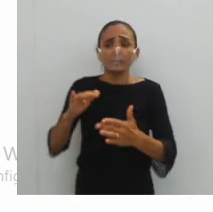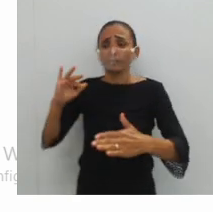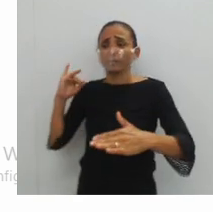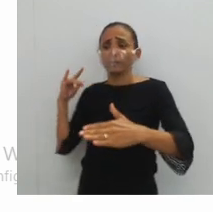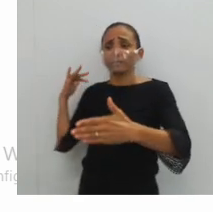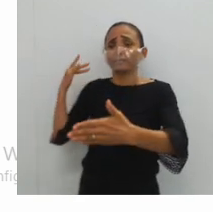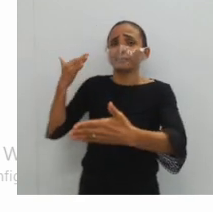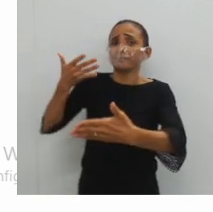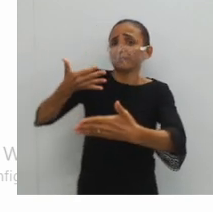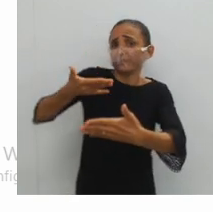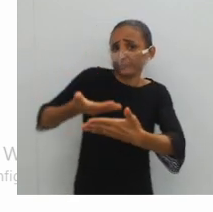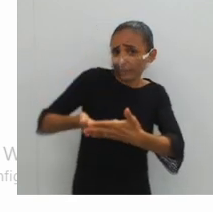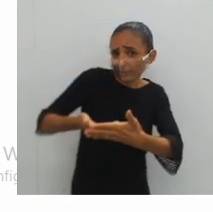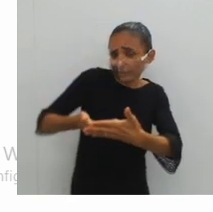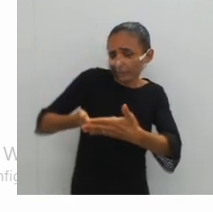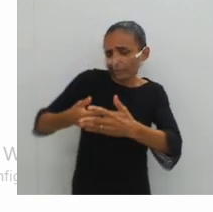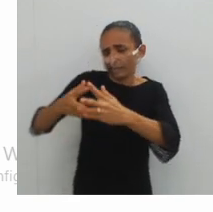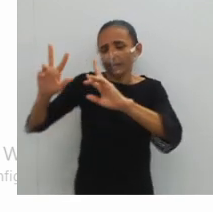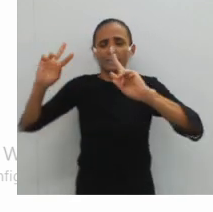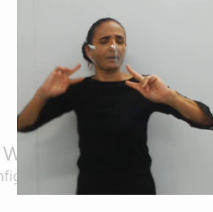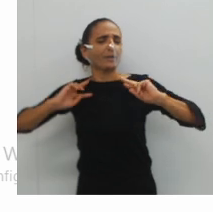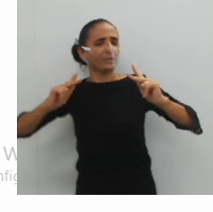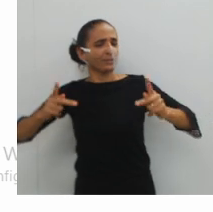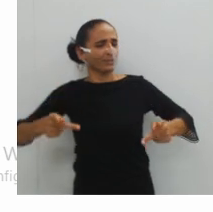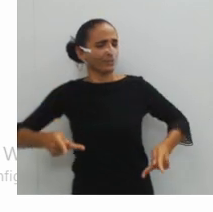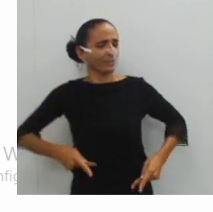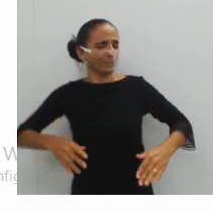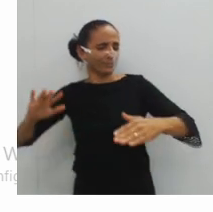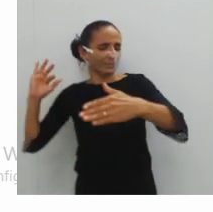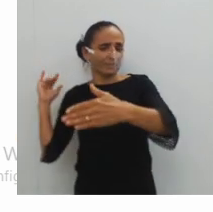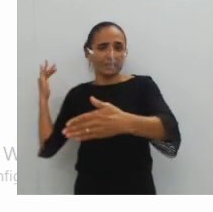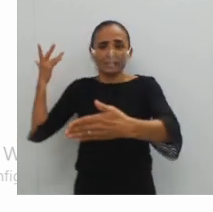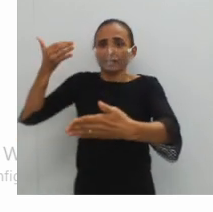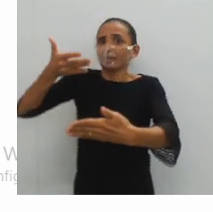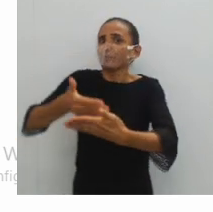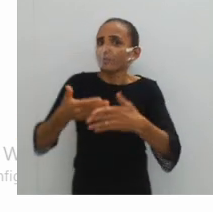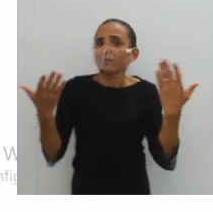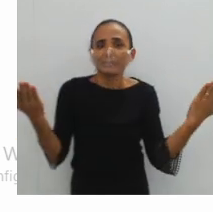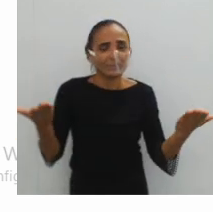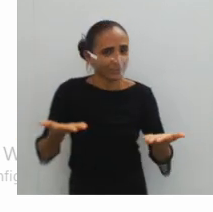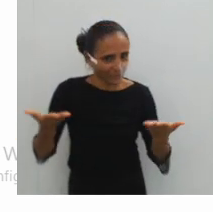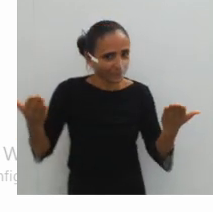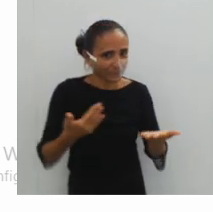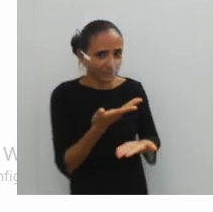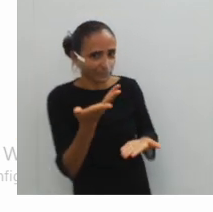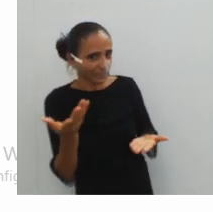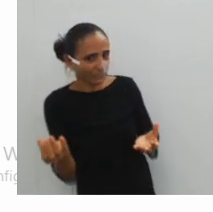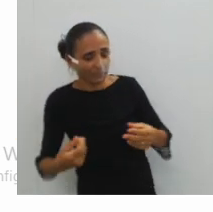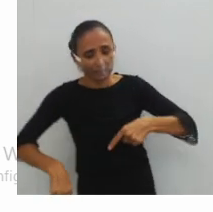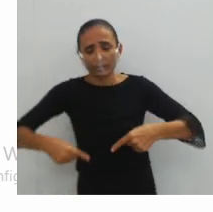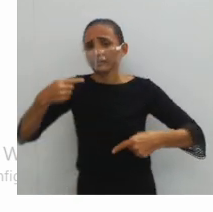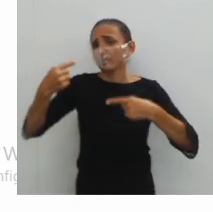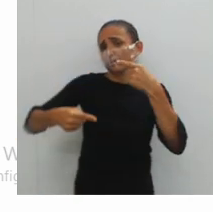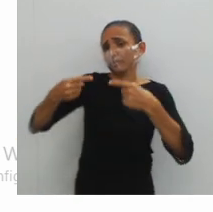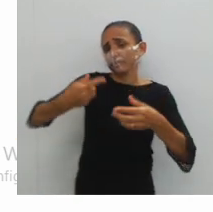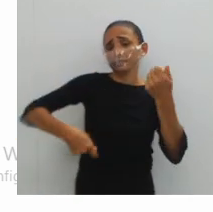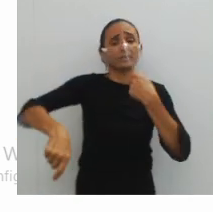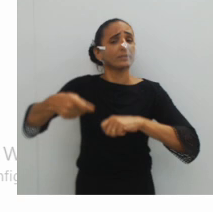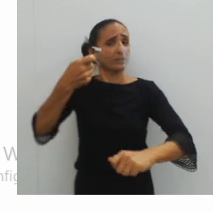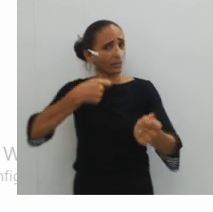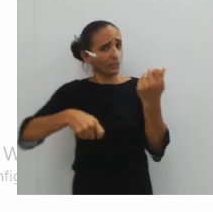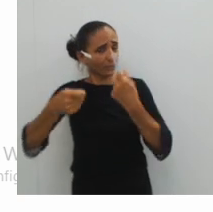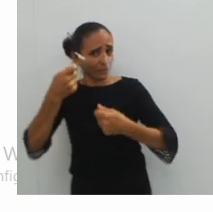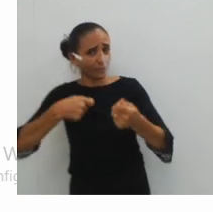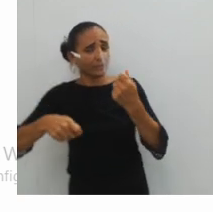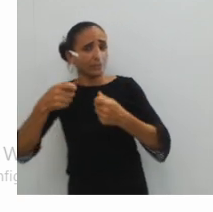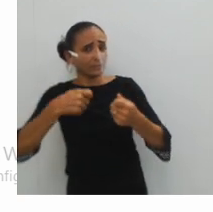homem, lá dos primórdios, da pré-história até hoje, com os sistemas políticos, econômicos, como a